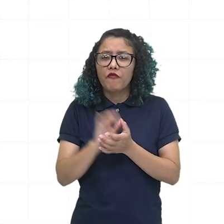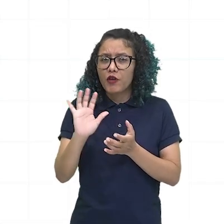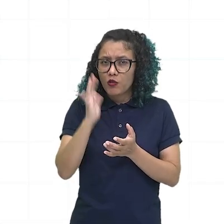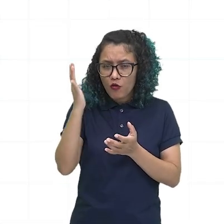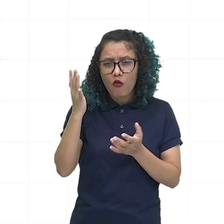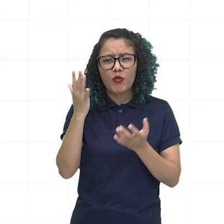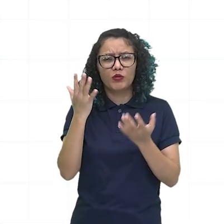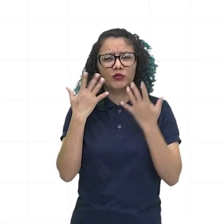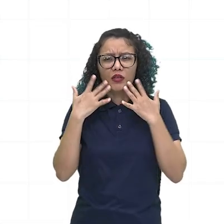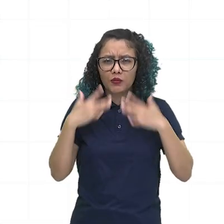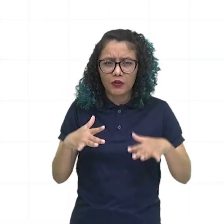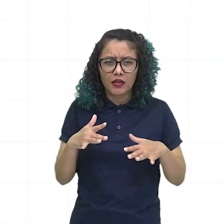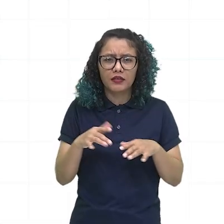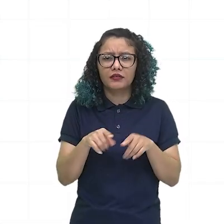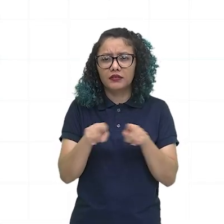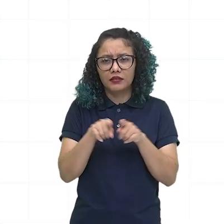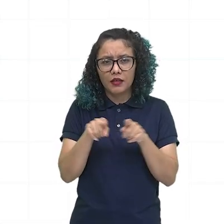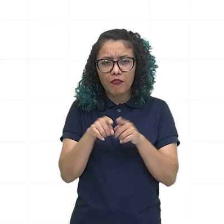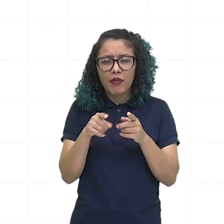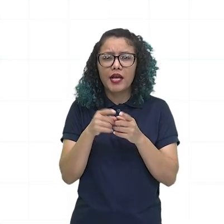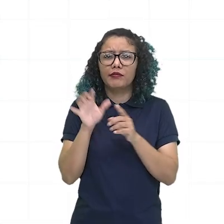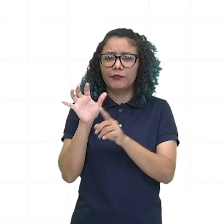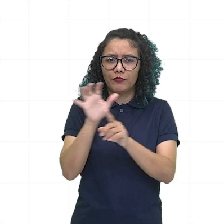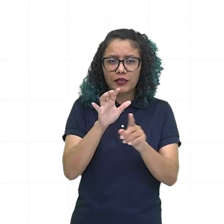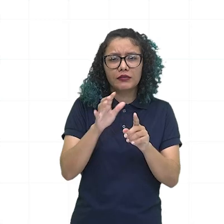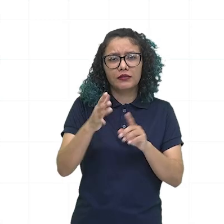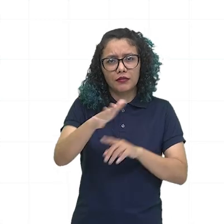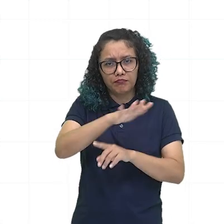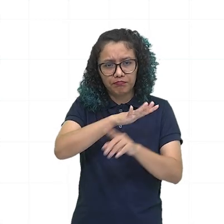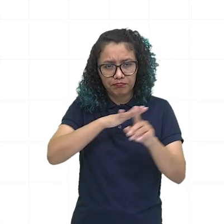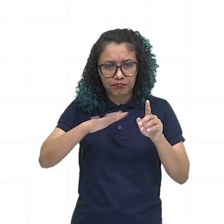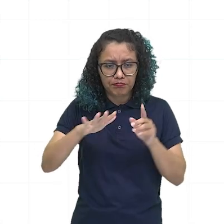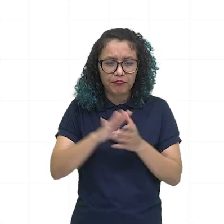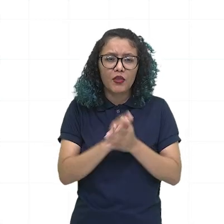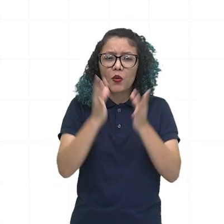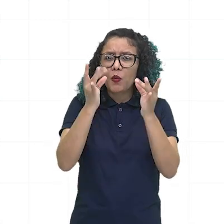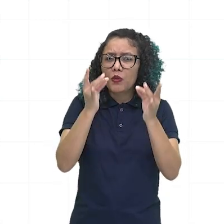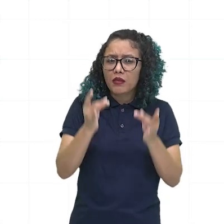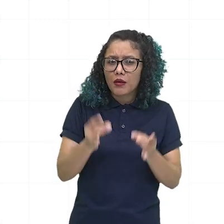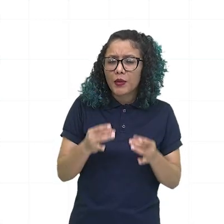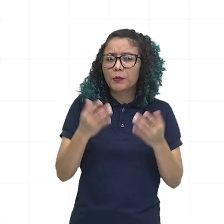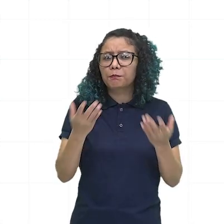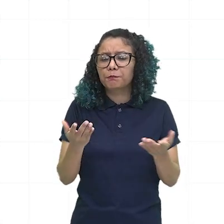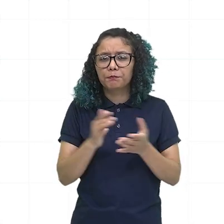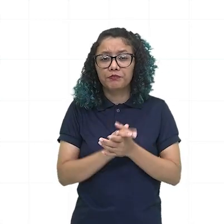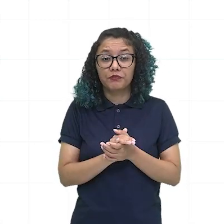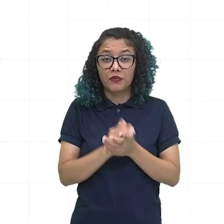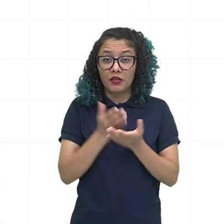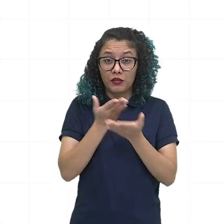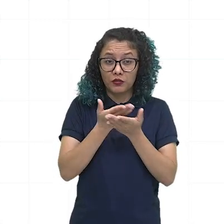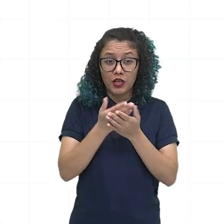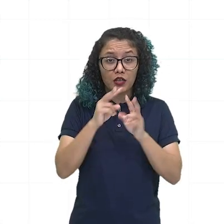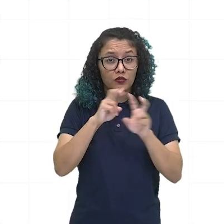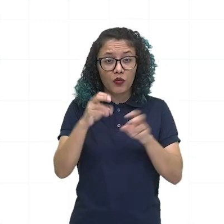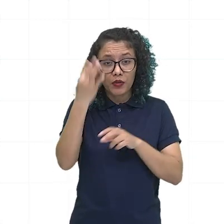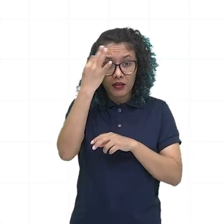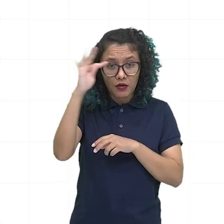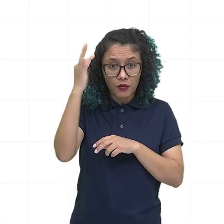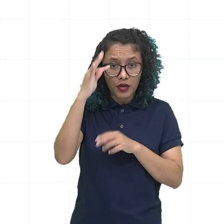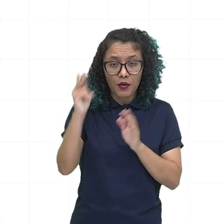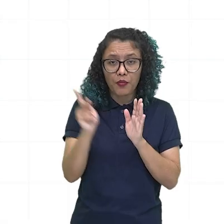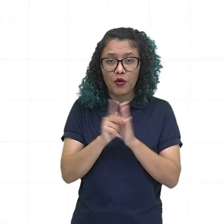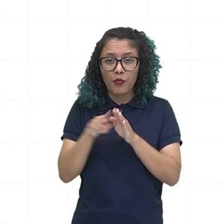continental, fenômenos naturais e impactos ambientais. E no detalhamento nós vamos estudar um pouco aí sobre